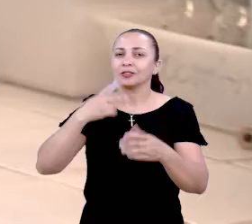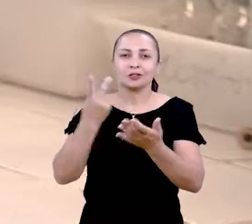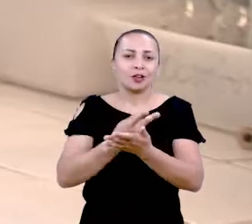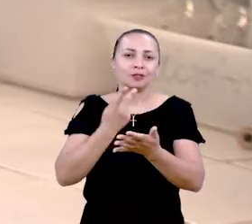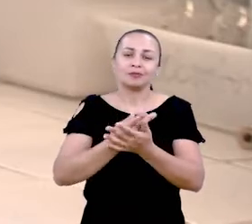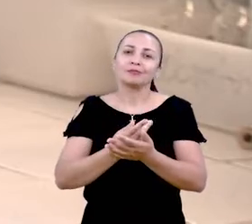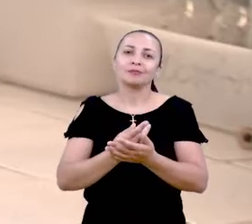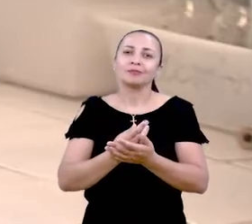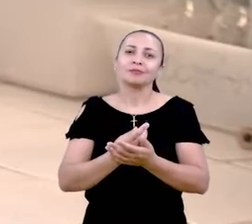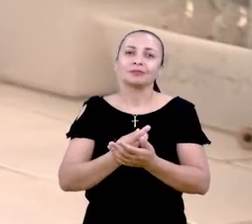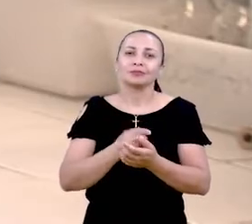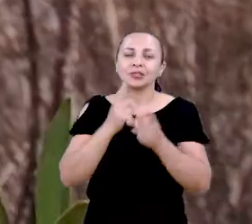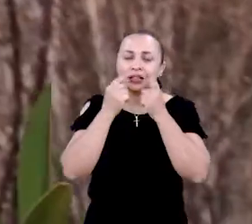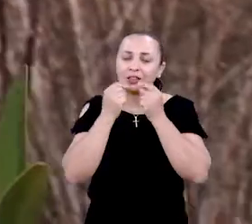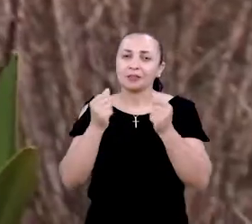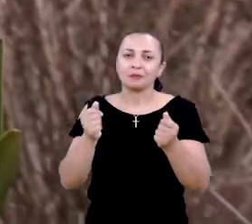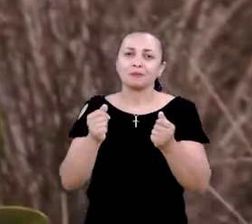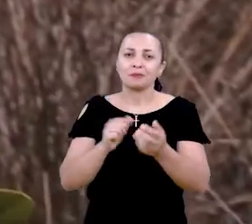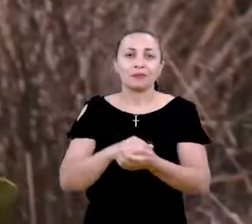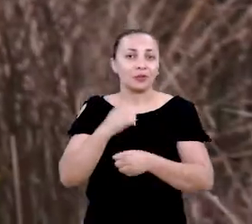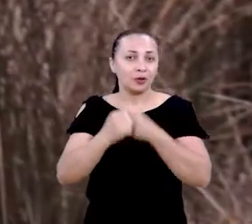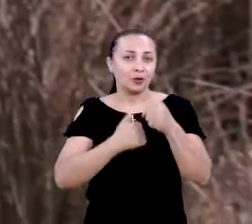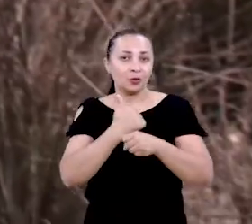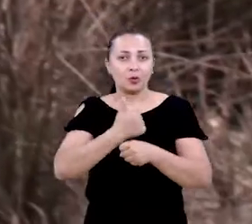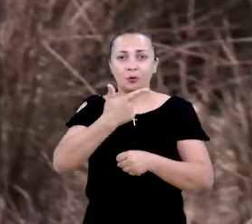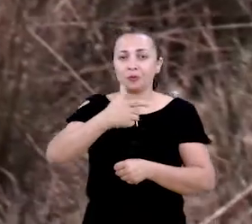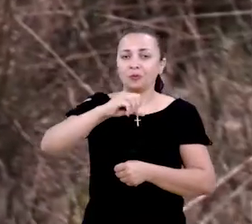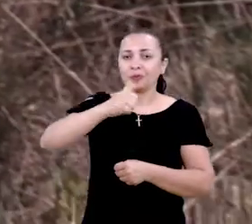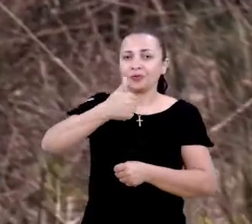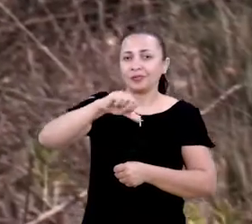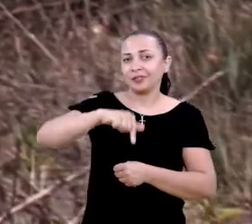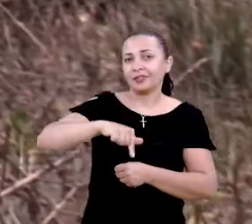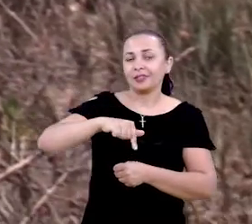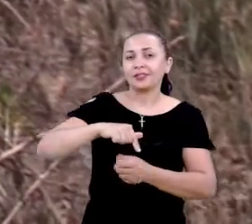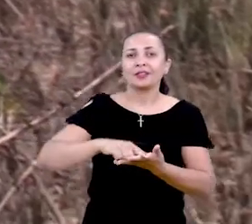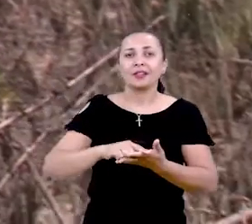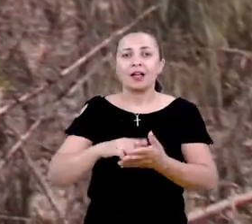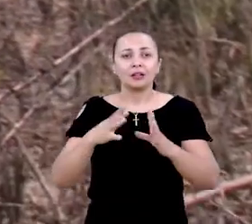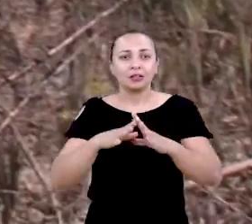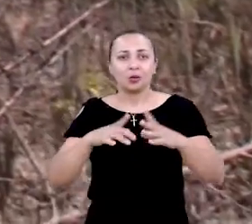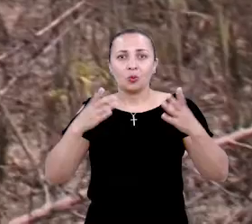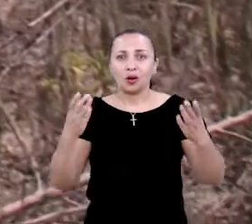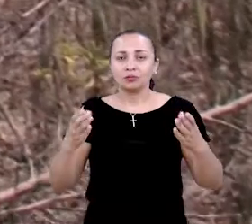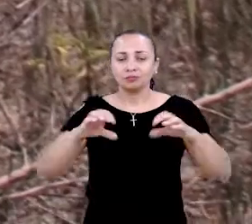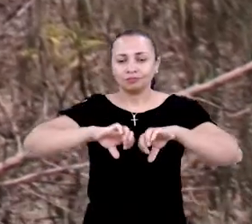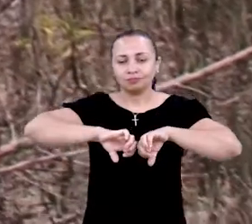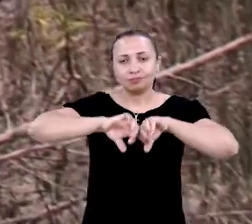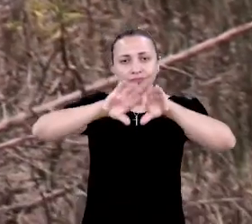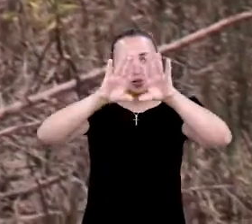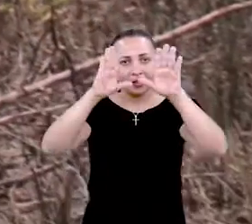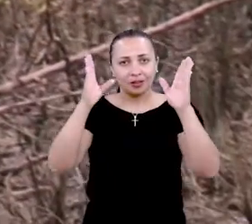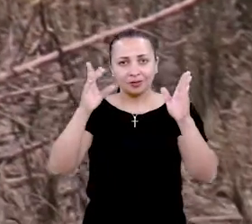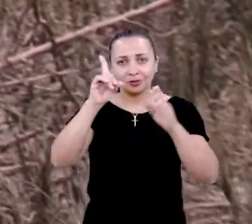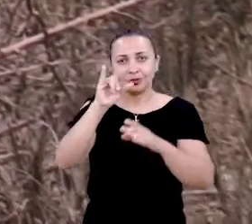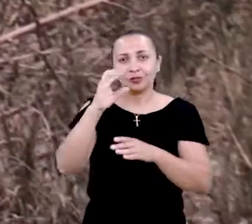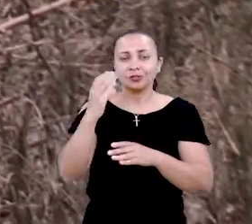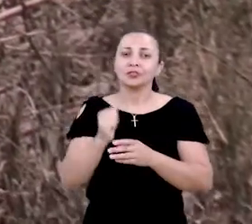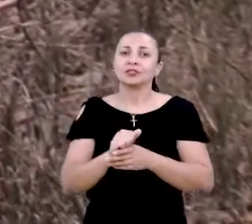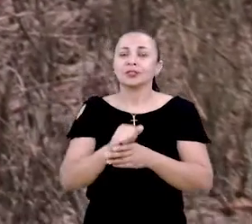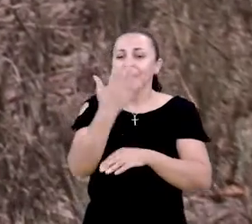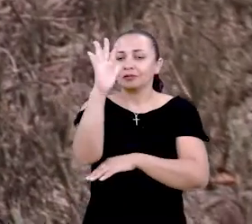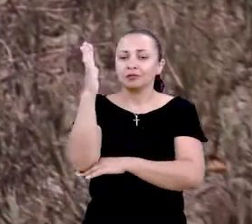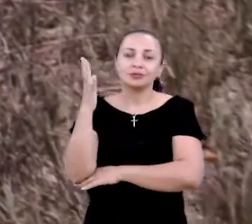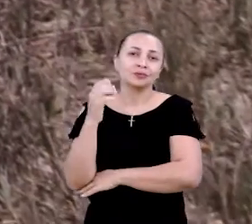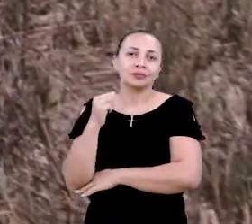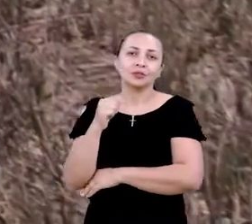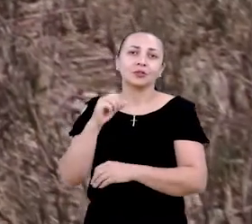o que tiver de excesso de sal. Em 2017, ao mesmo tempo em que os canais estavam sendo abertos nos diques, vegetações típicas